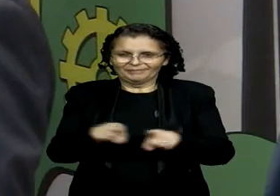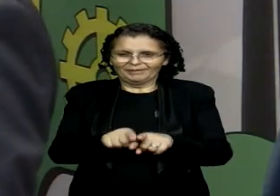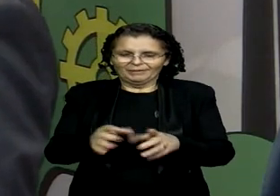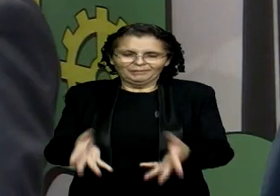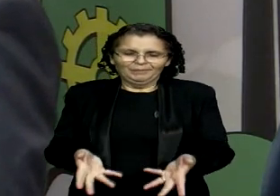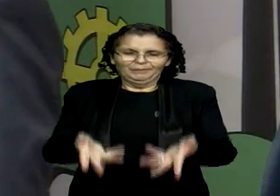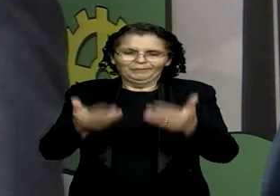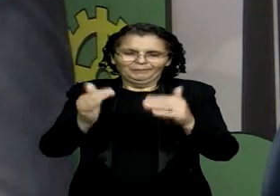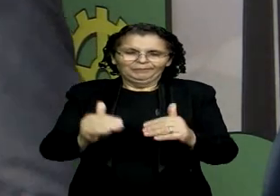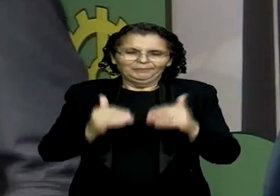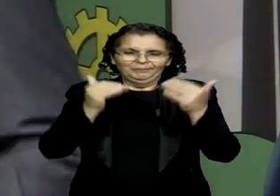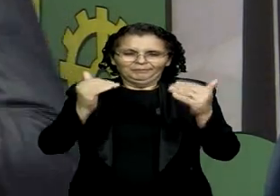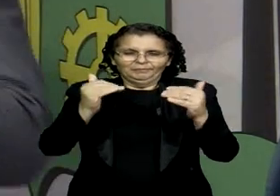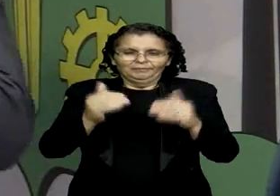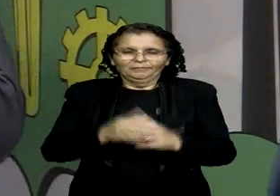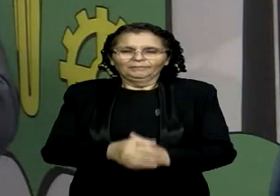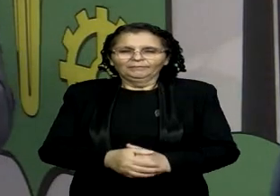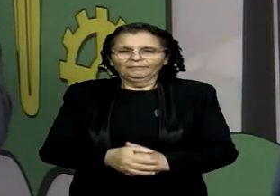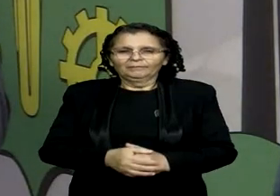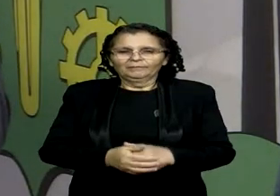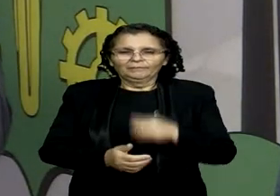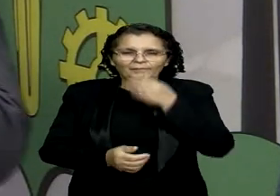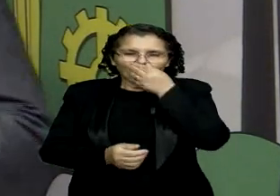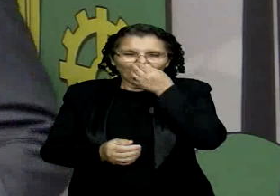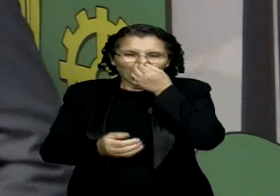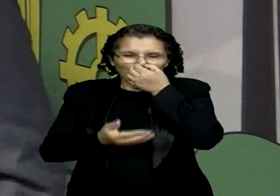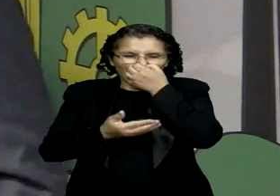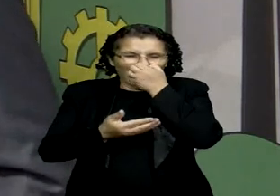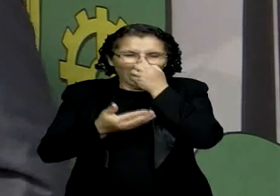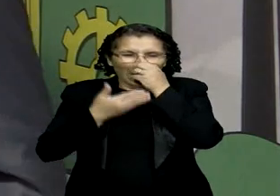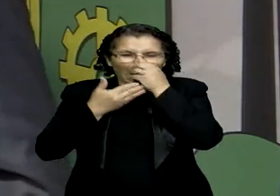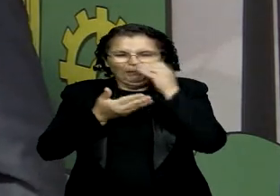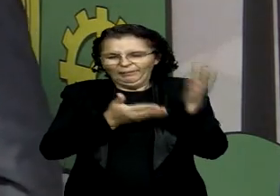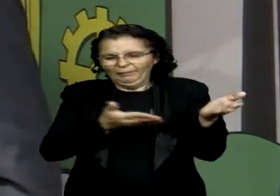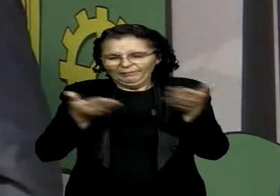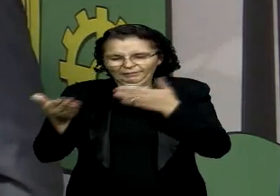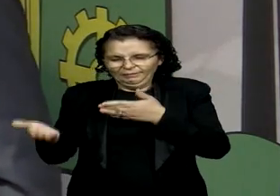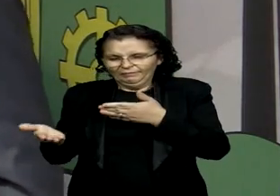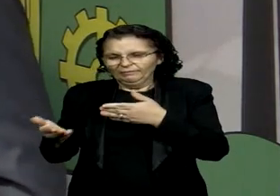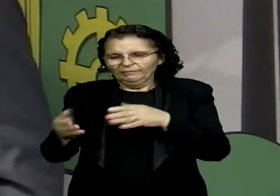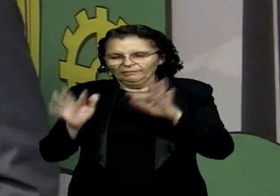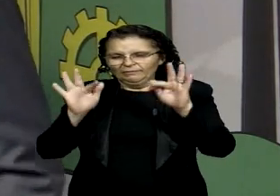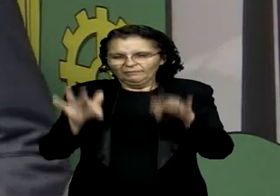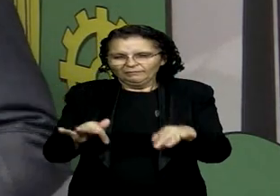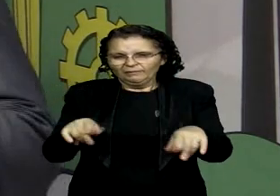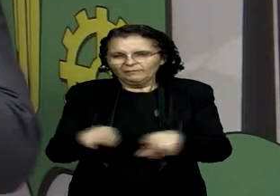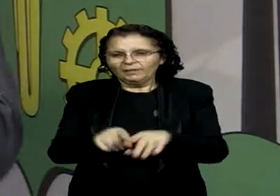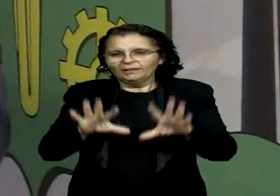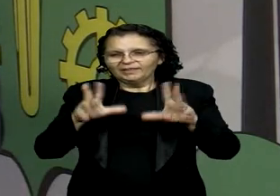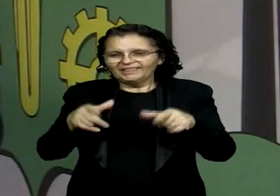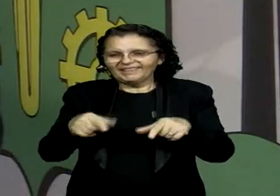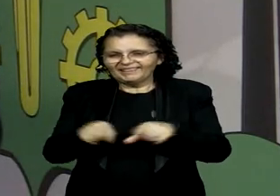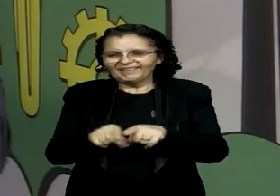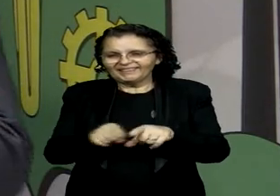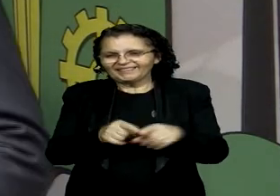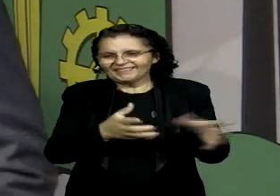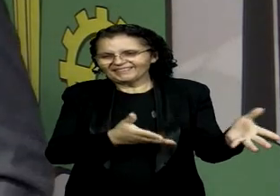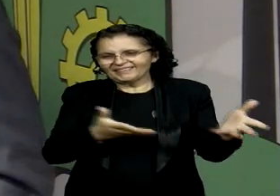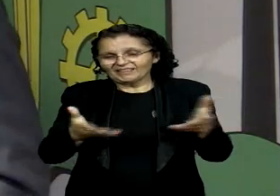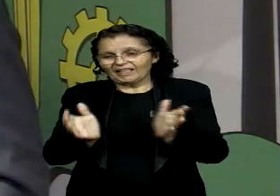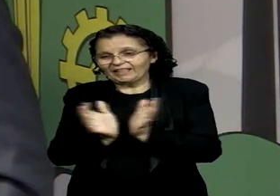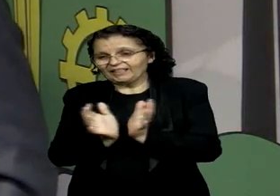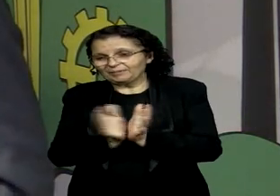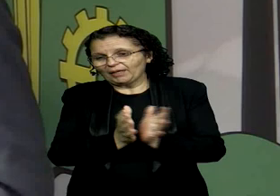papel fundamental. E eu queria que a Vossa Excelência também convidasse o Erivelto, um homenageado, e todos os seus acompanhantes, toda a sua